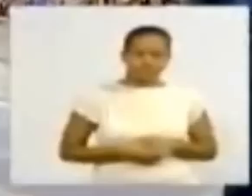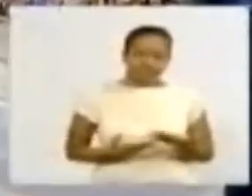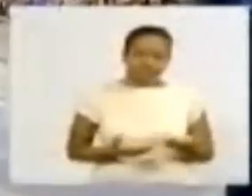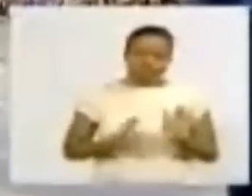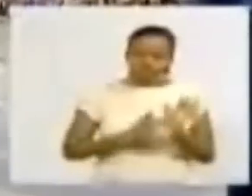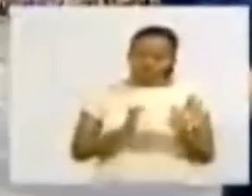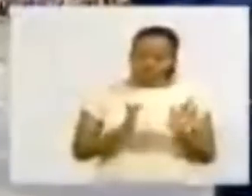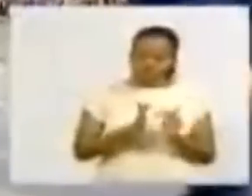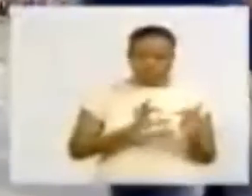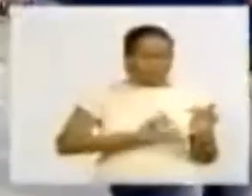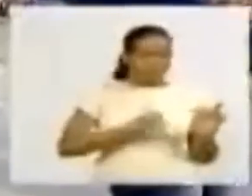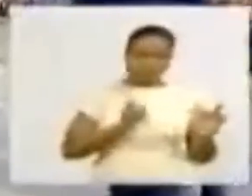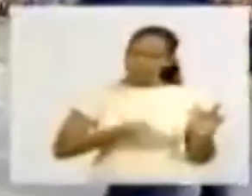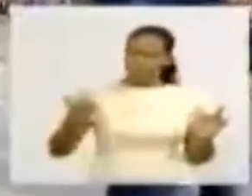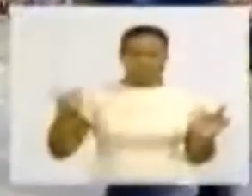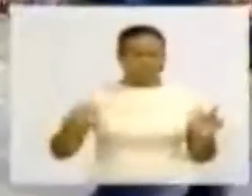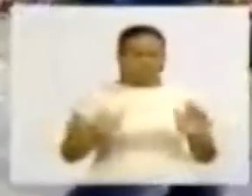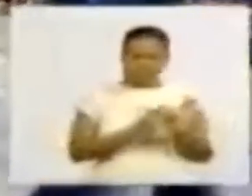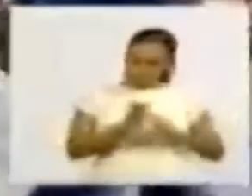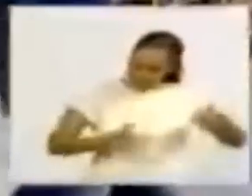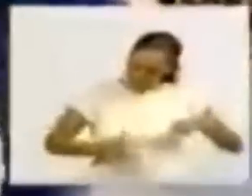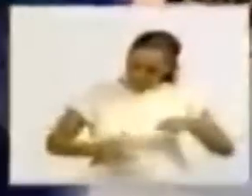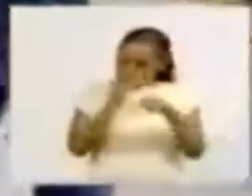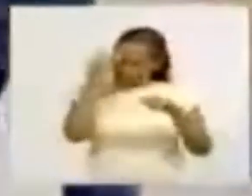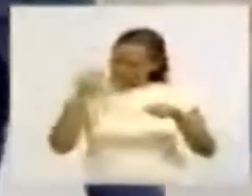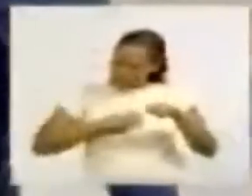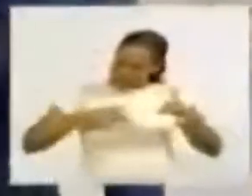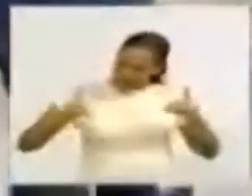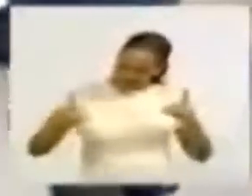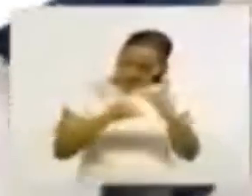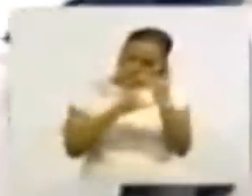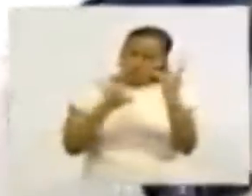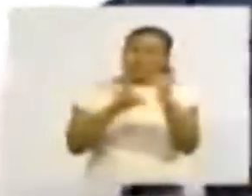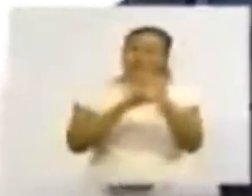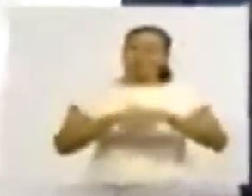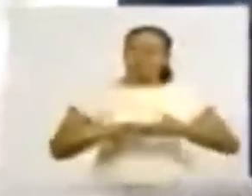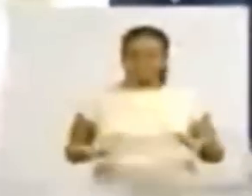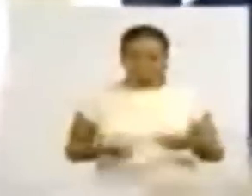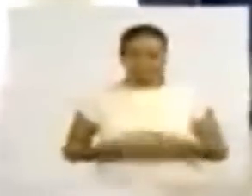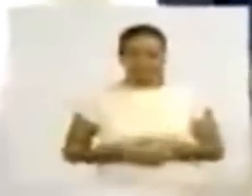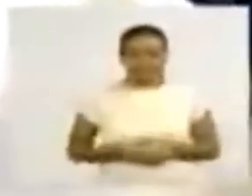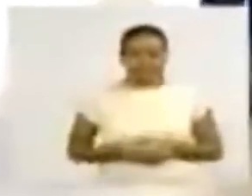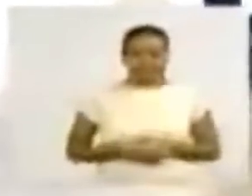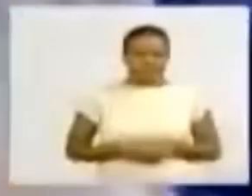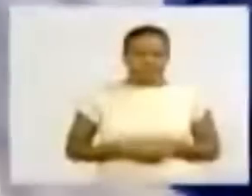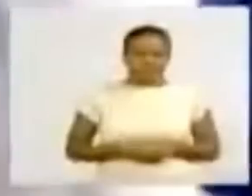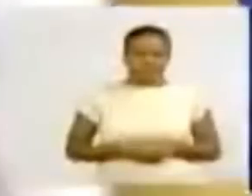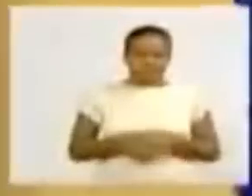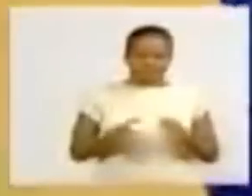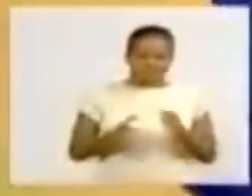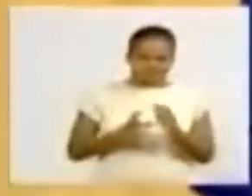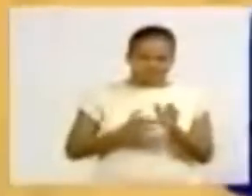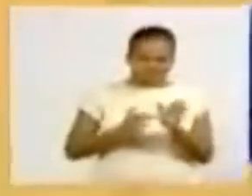E por isso ele não tinha medo. Ele ia. Ele avançava os territórios. Ele saía dos